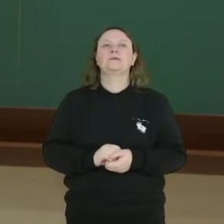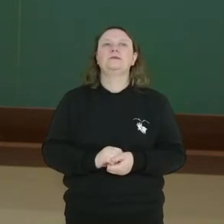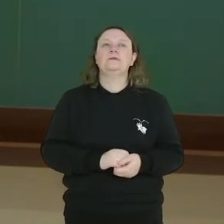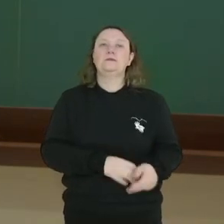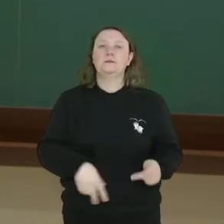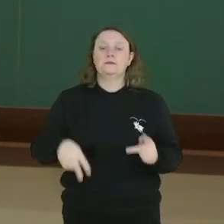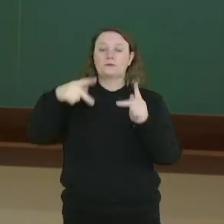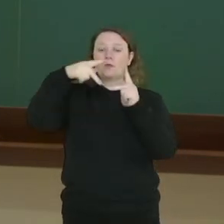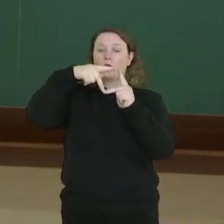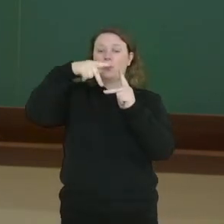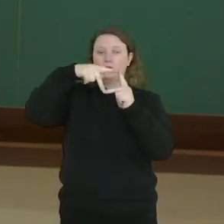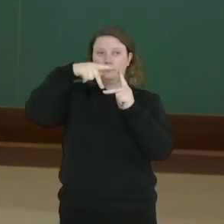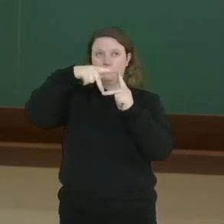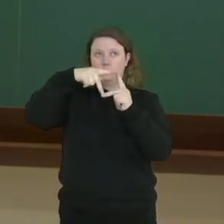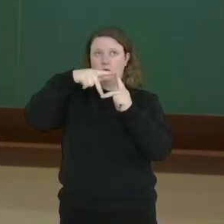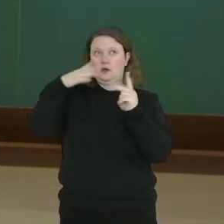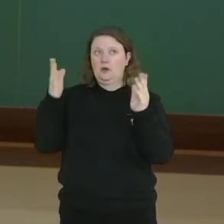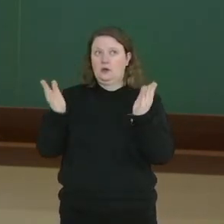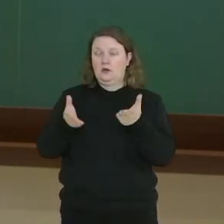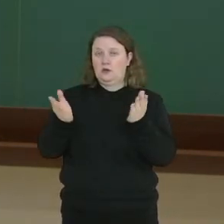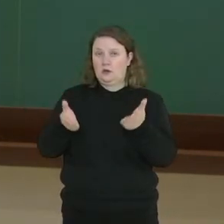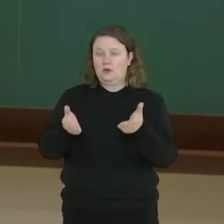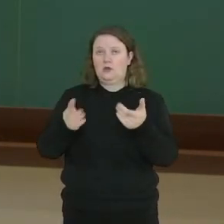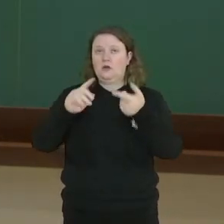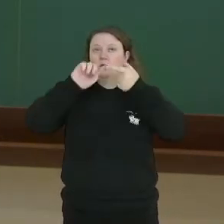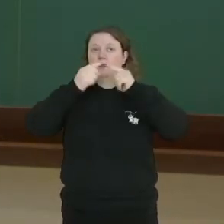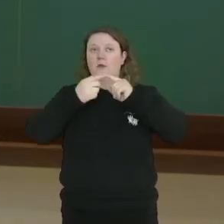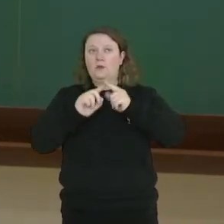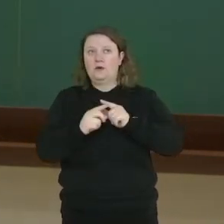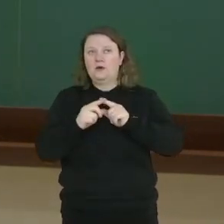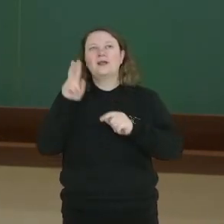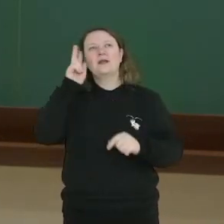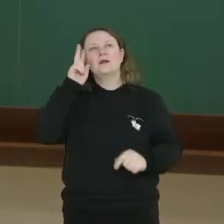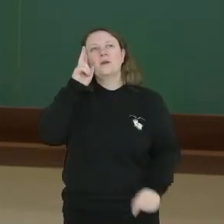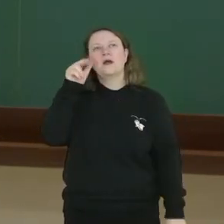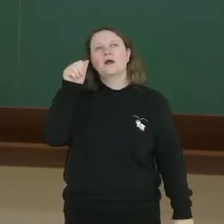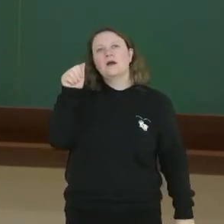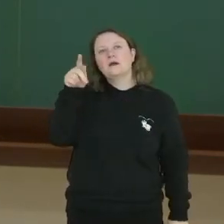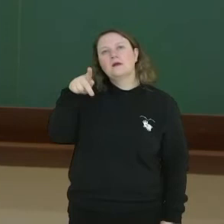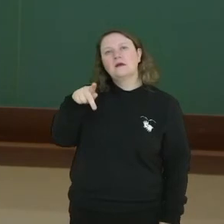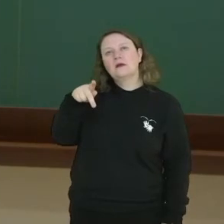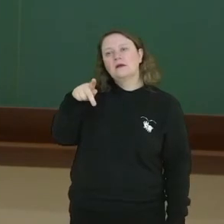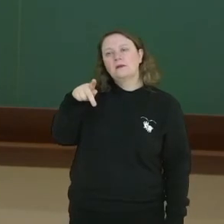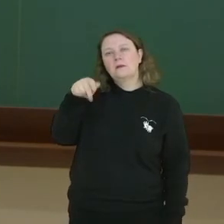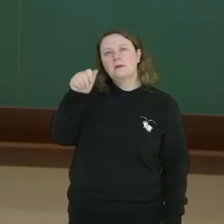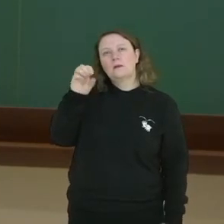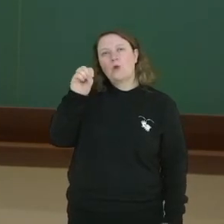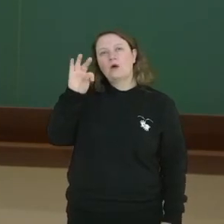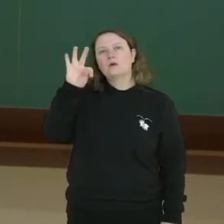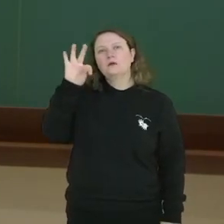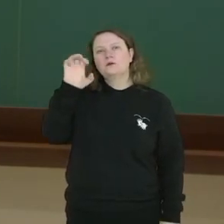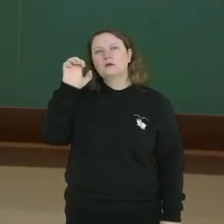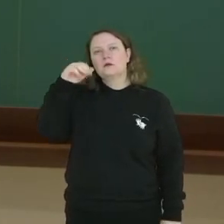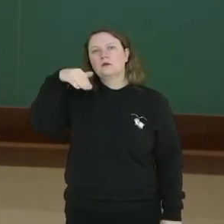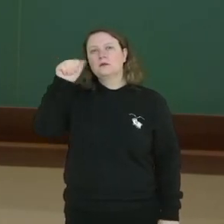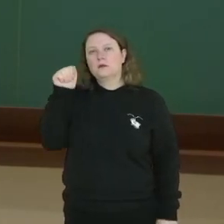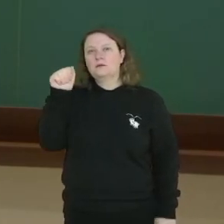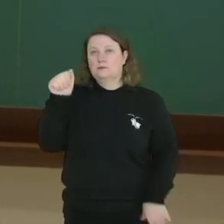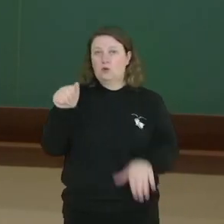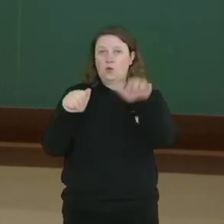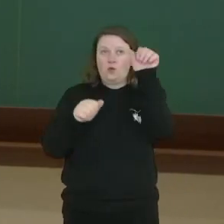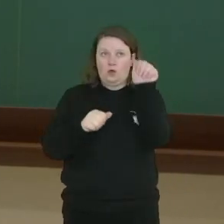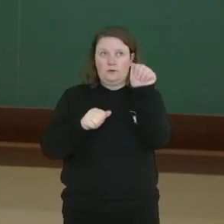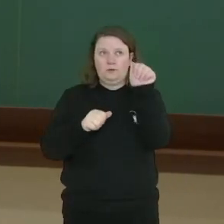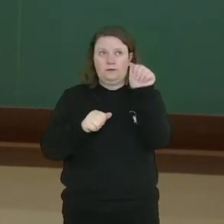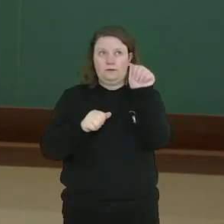inscrito ali, o que, que eu tenho? Agora eu vou ver uma relação com o apótema. Lembra do apótema, que é essa medidinha aqui, ó? Então, eu também posso aplicar